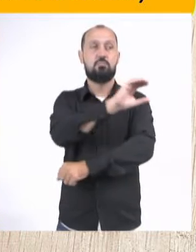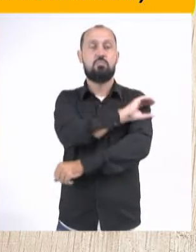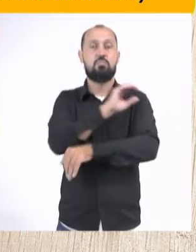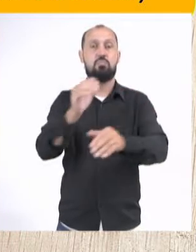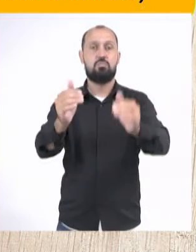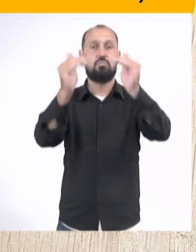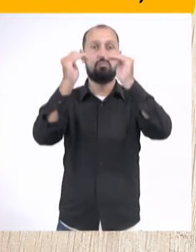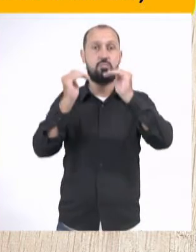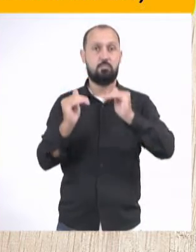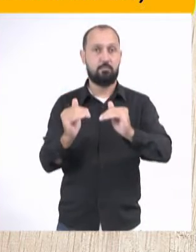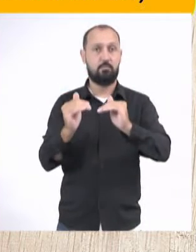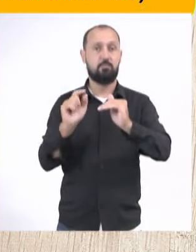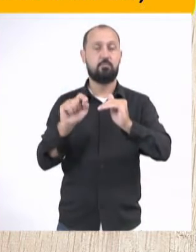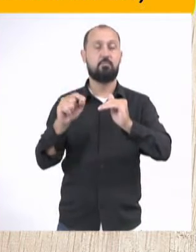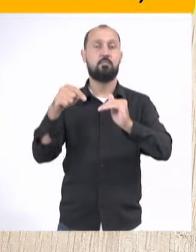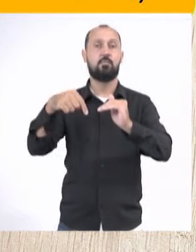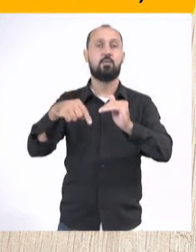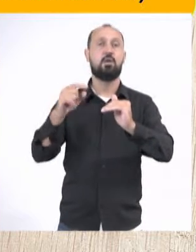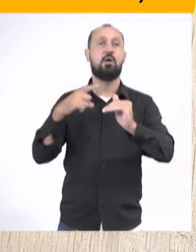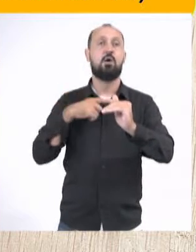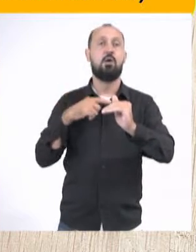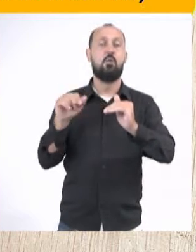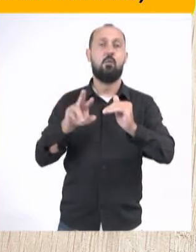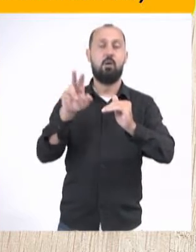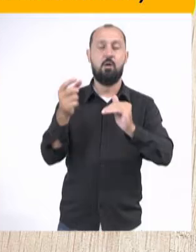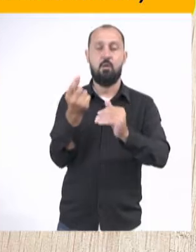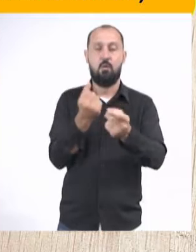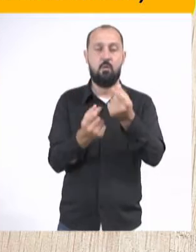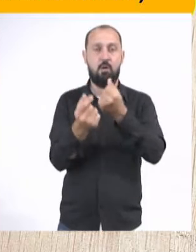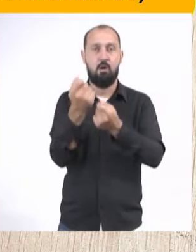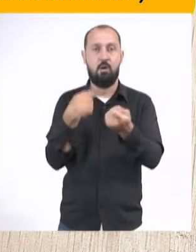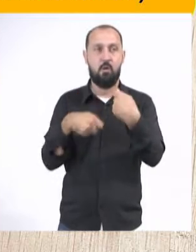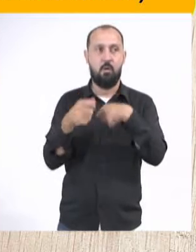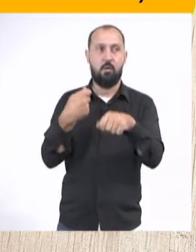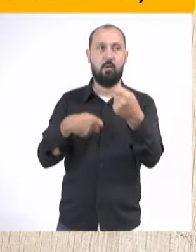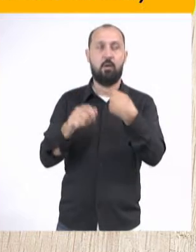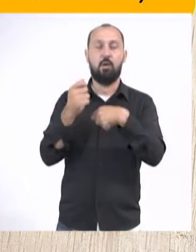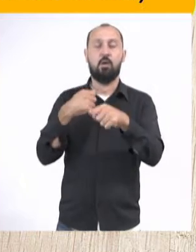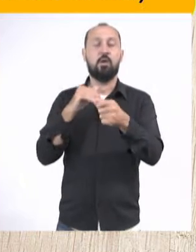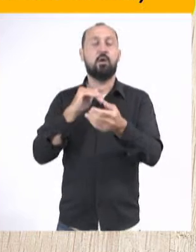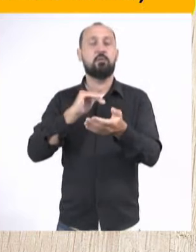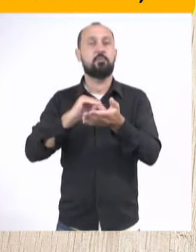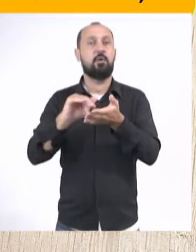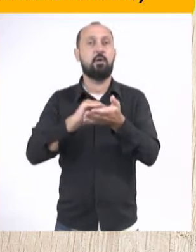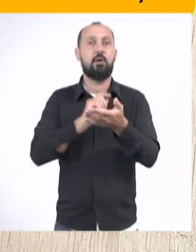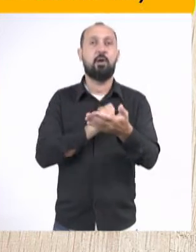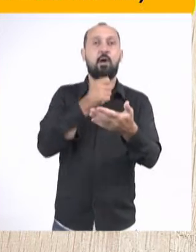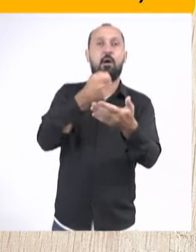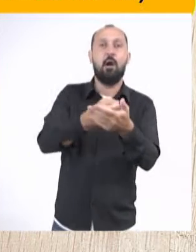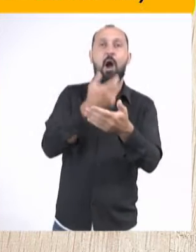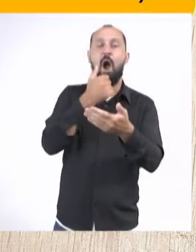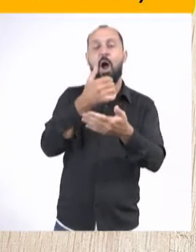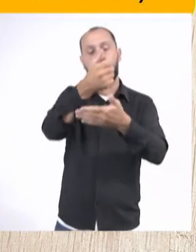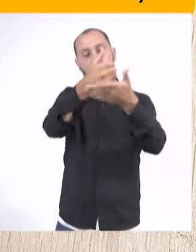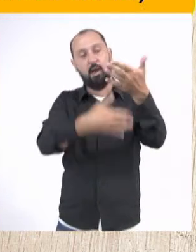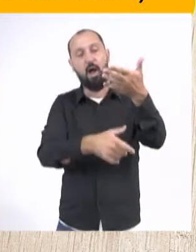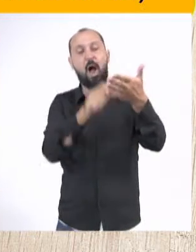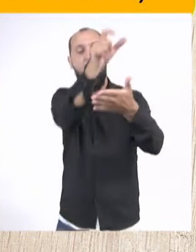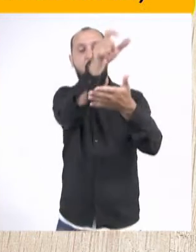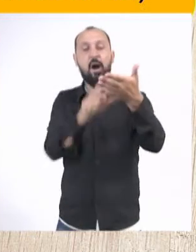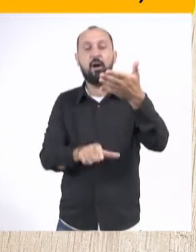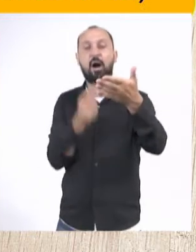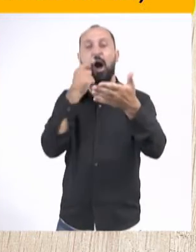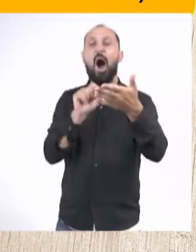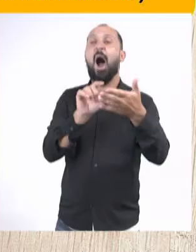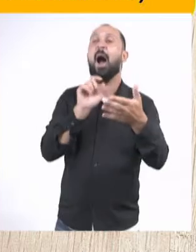subcoordenadora, que fica já na parte financeira do restaurante, no caso, o pagamento das faturas